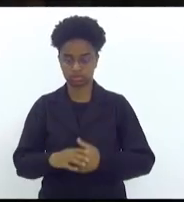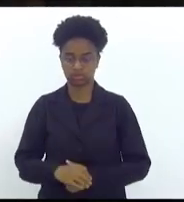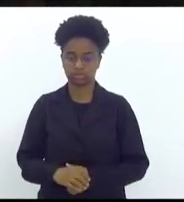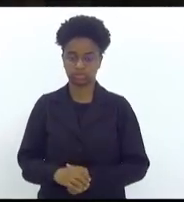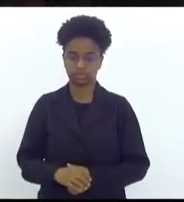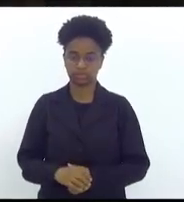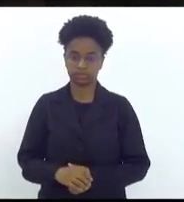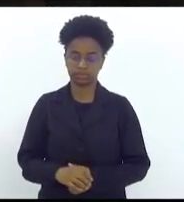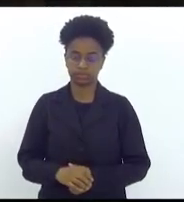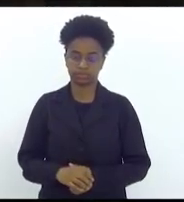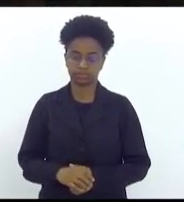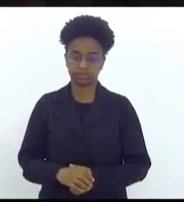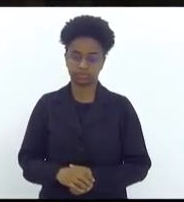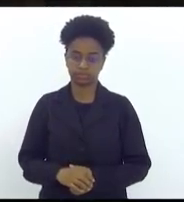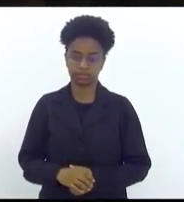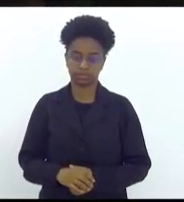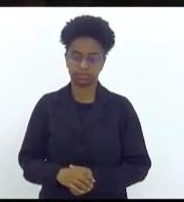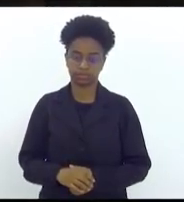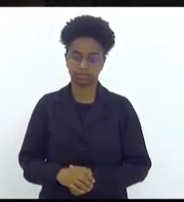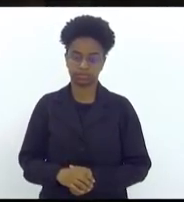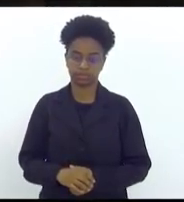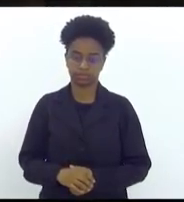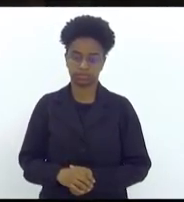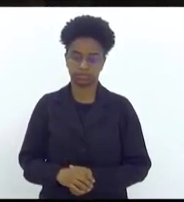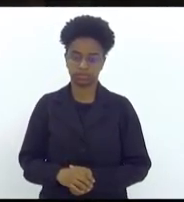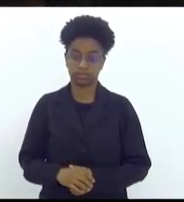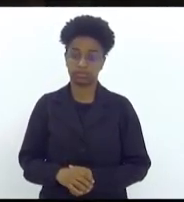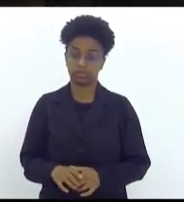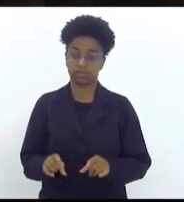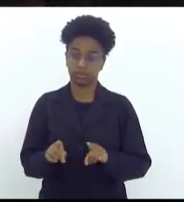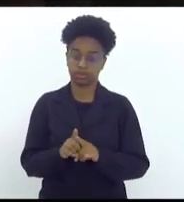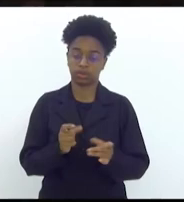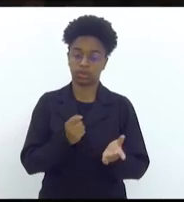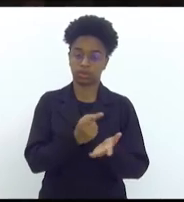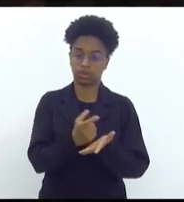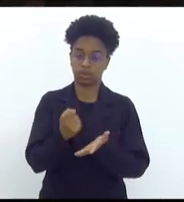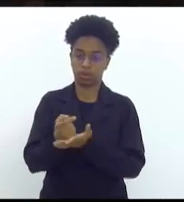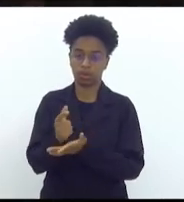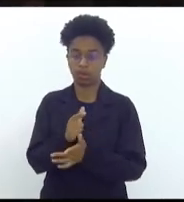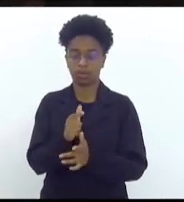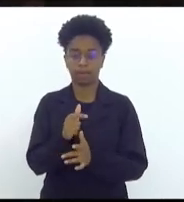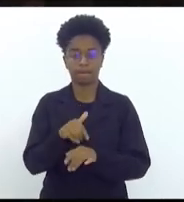e a aquisição ainda de mais ônibus